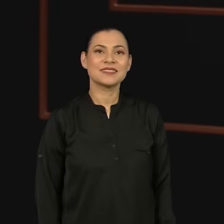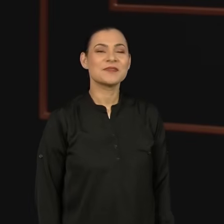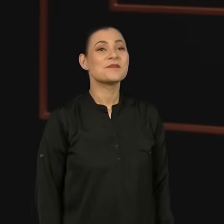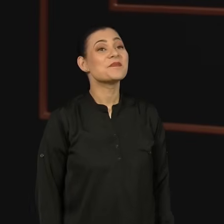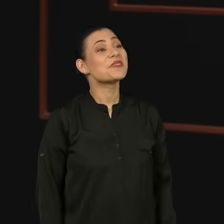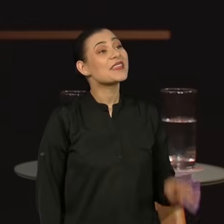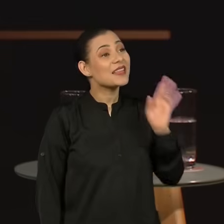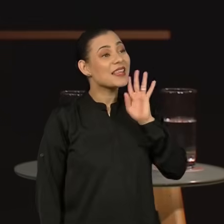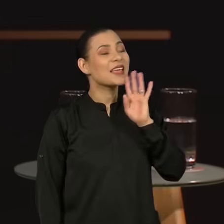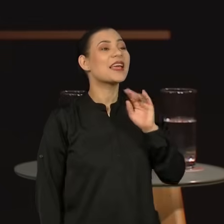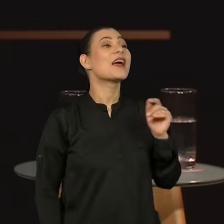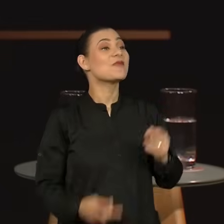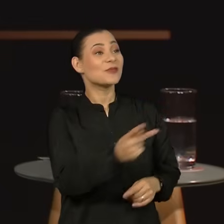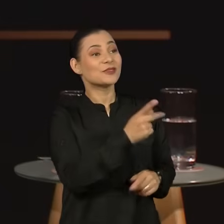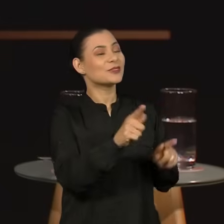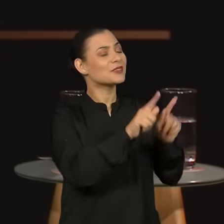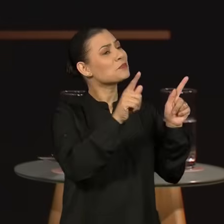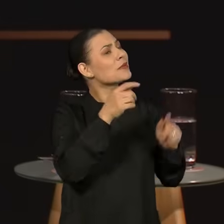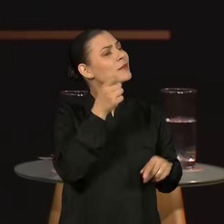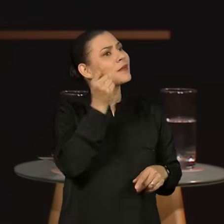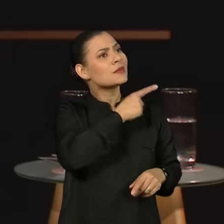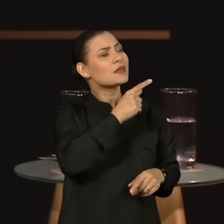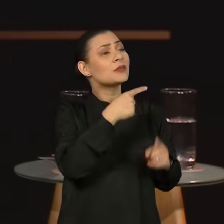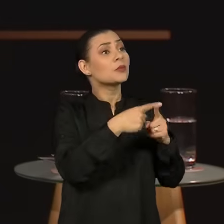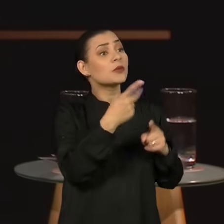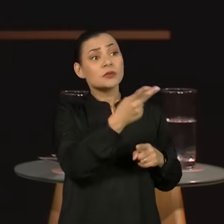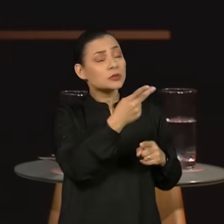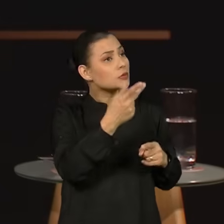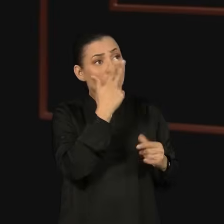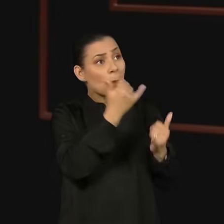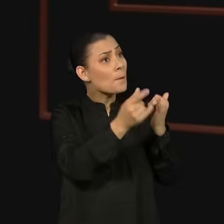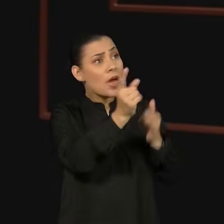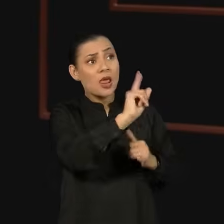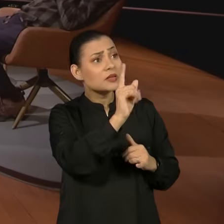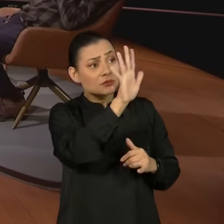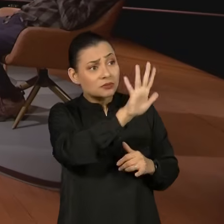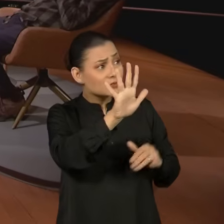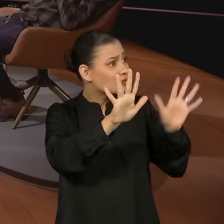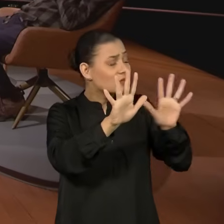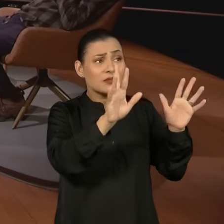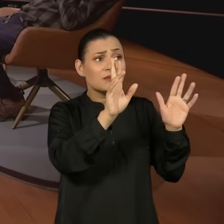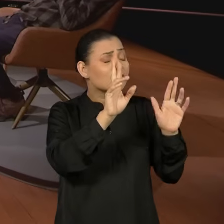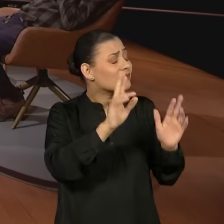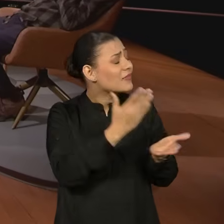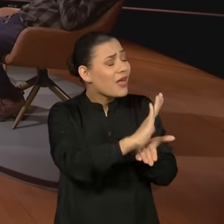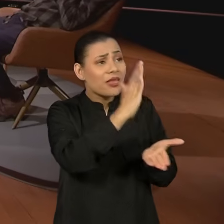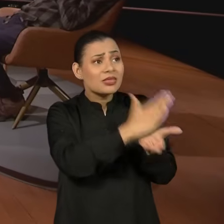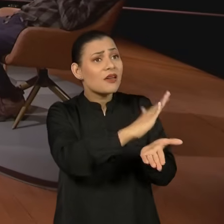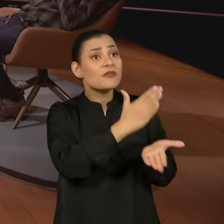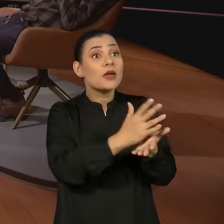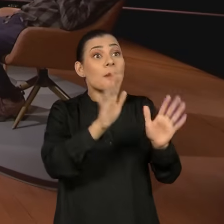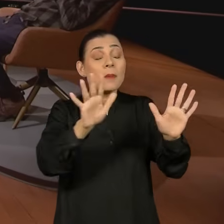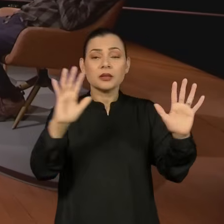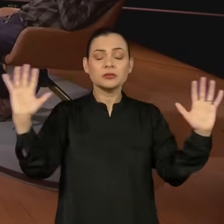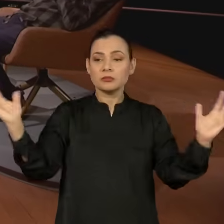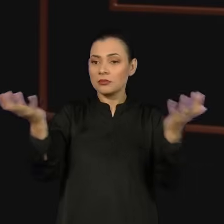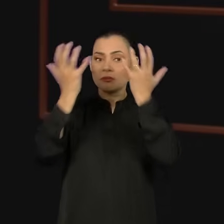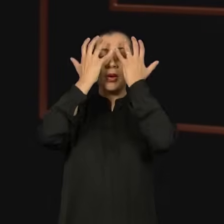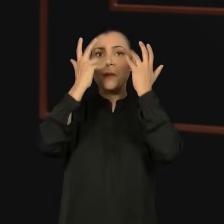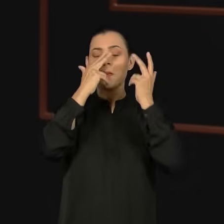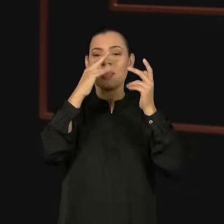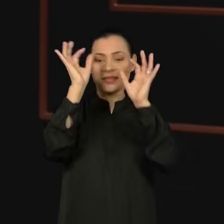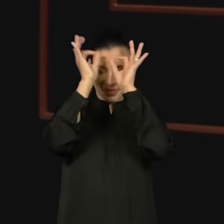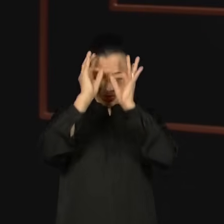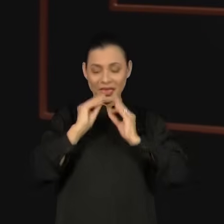Tíbio e Perônio, é curioso porque vocês não são tão parecidos. Não são nada parecidos. Na tela ficam iguais. Sim,